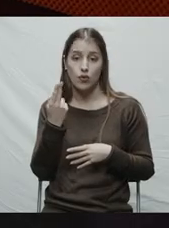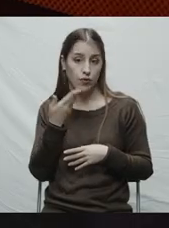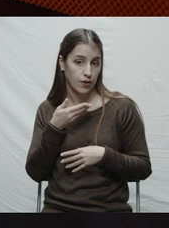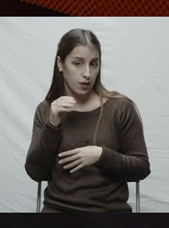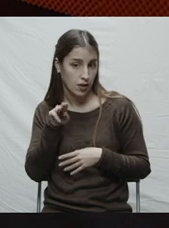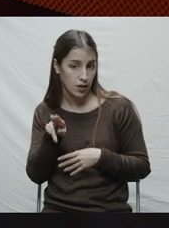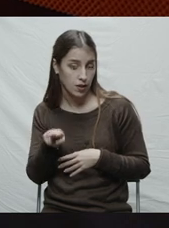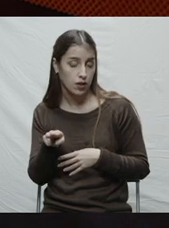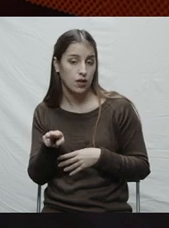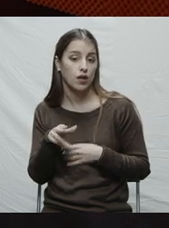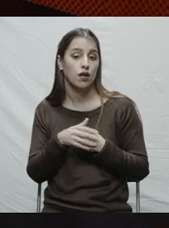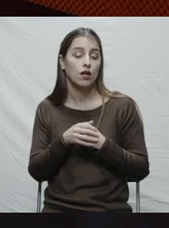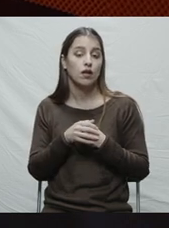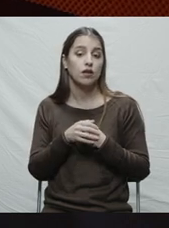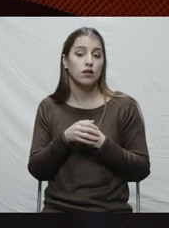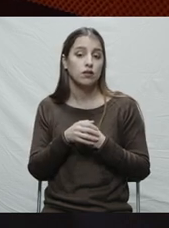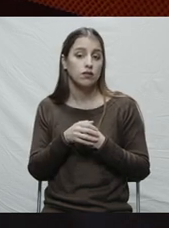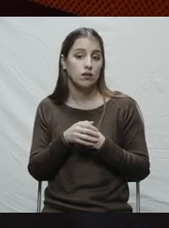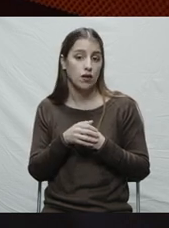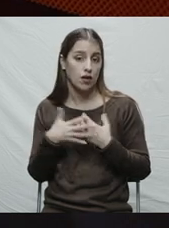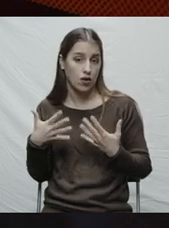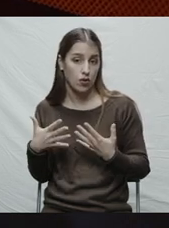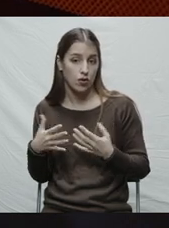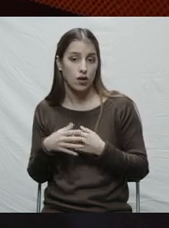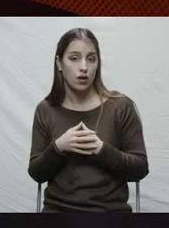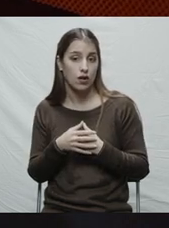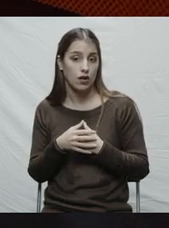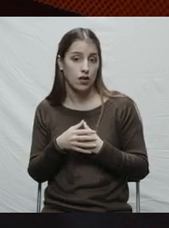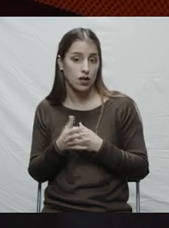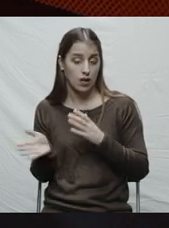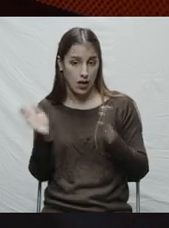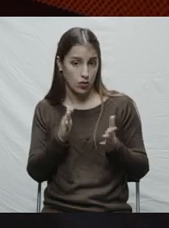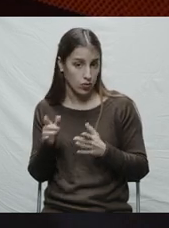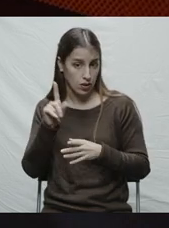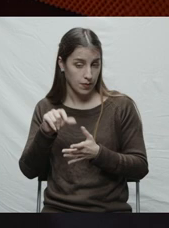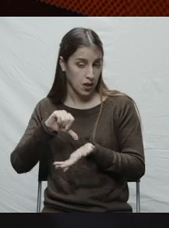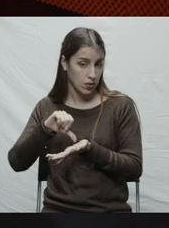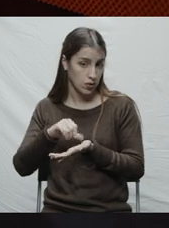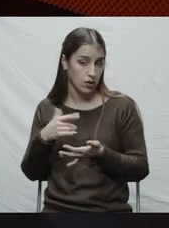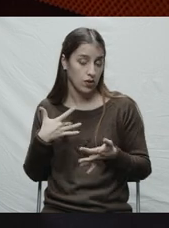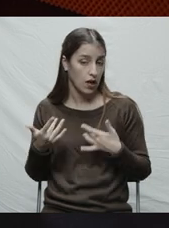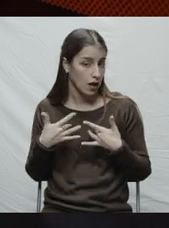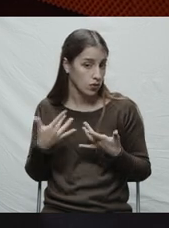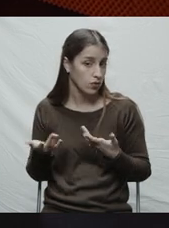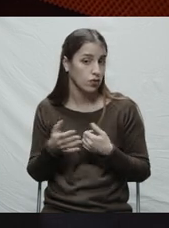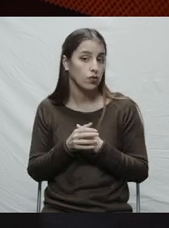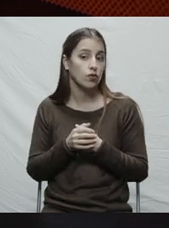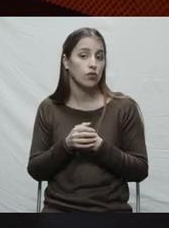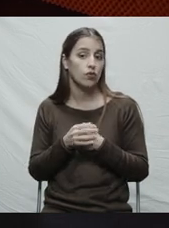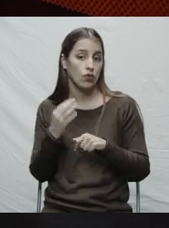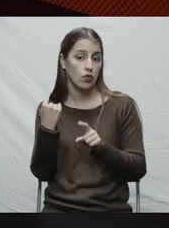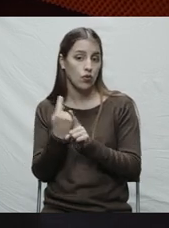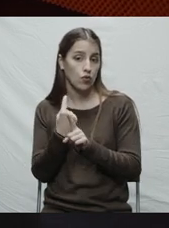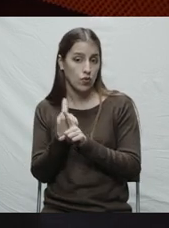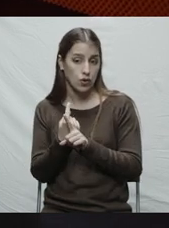marcou bastante. espaço do tempo, ocupava o espaço do tempo que agora está, na altura era um centro também de teatro,